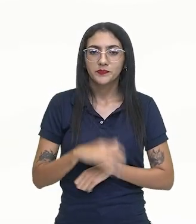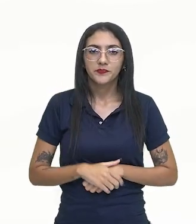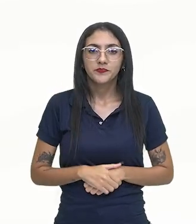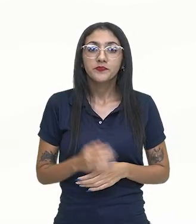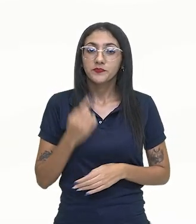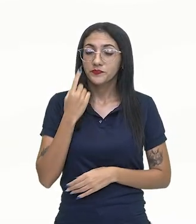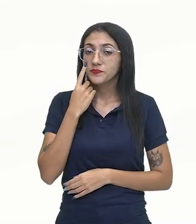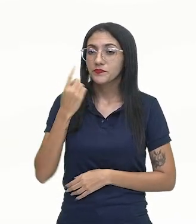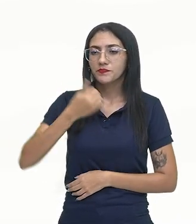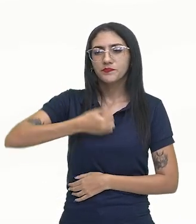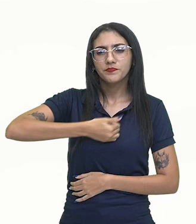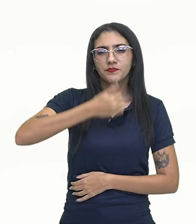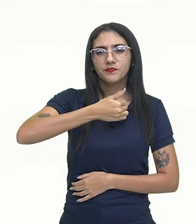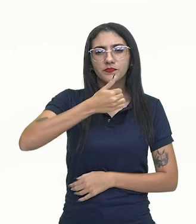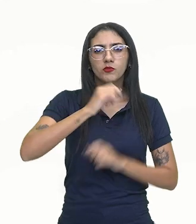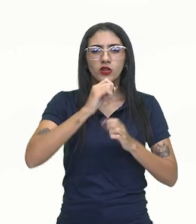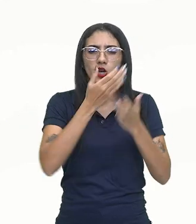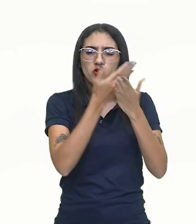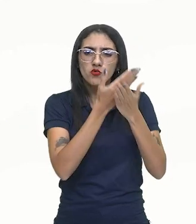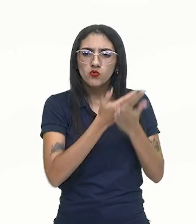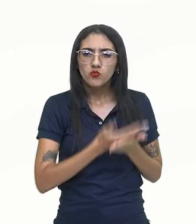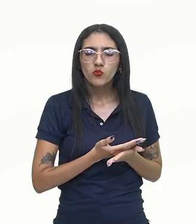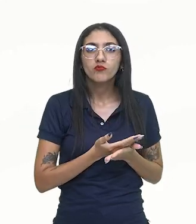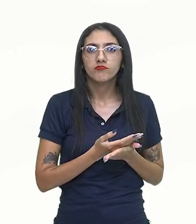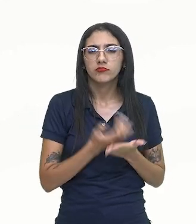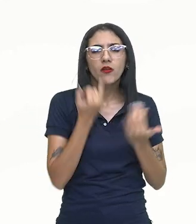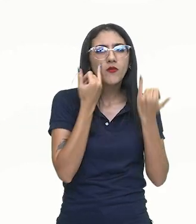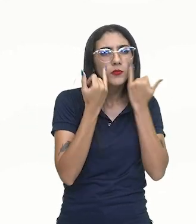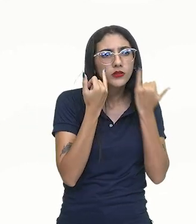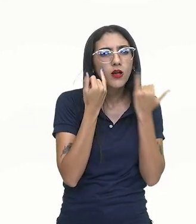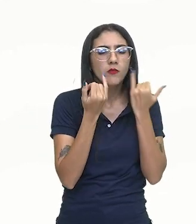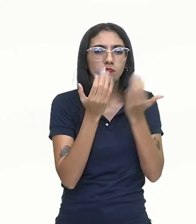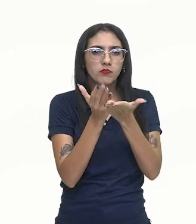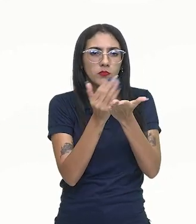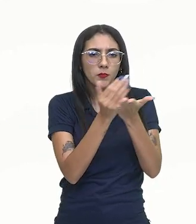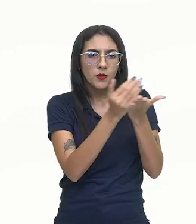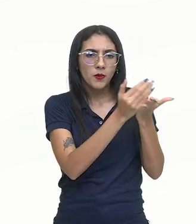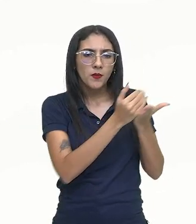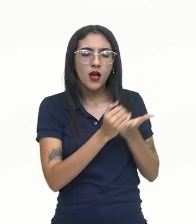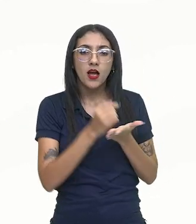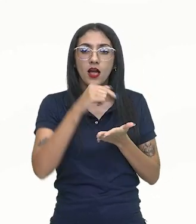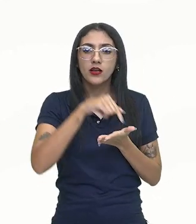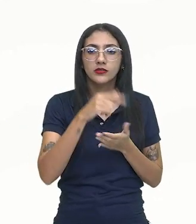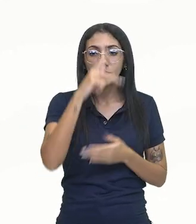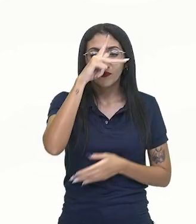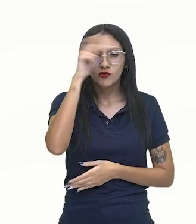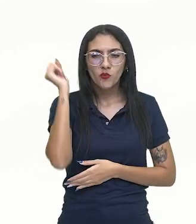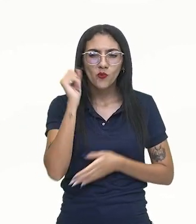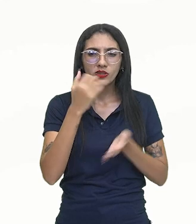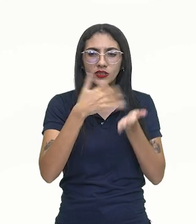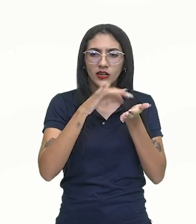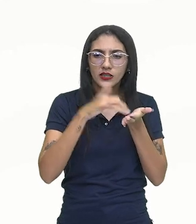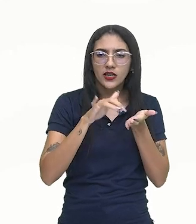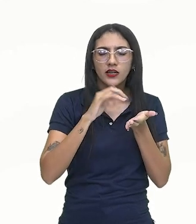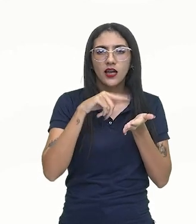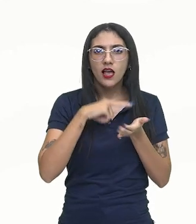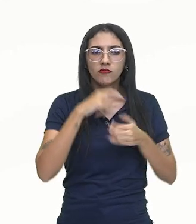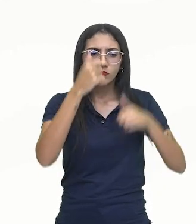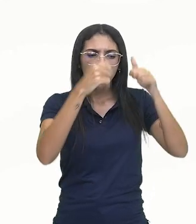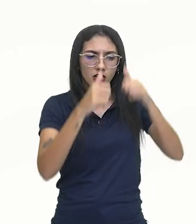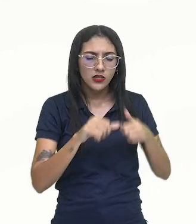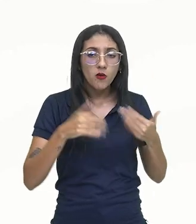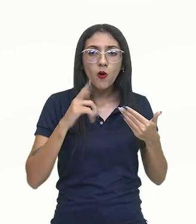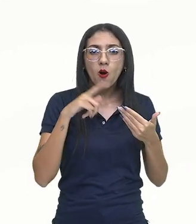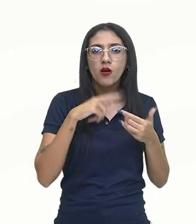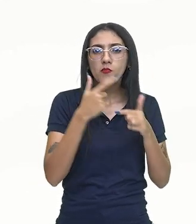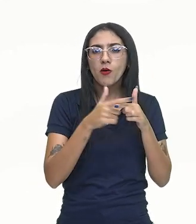a gente tem essa primeira etapa, que são os estudos preliminares, quando a secretaria dessa prefeitura vai analisar quais são os